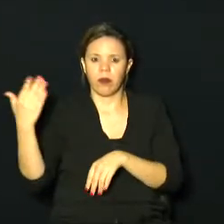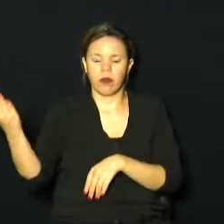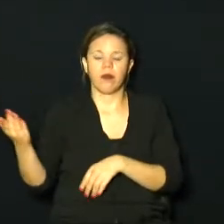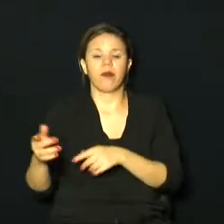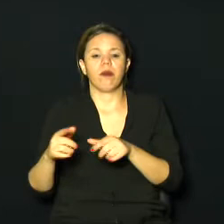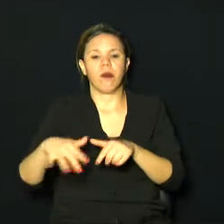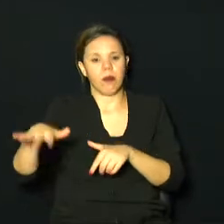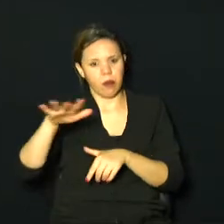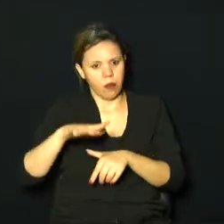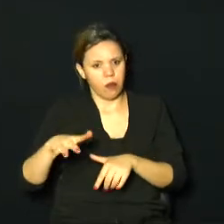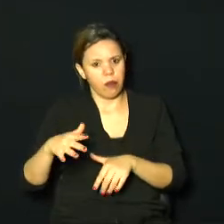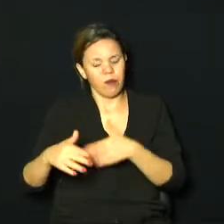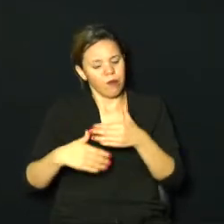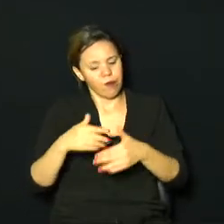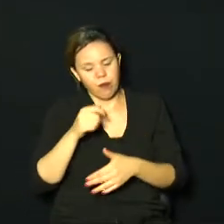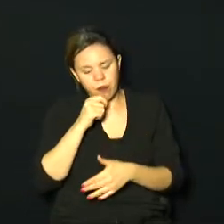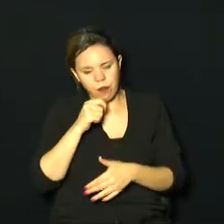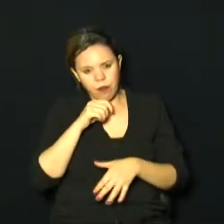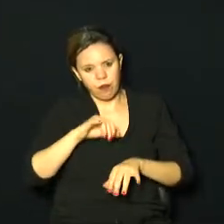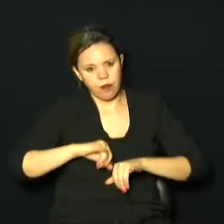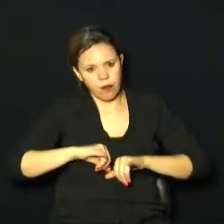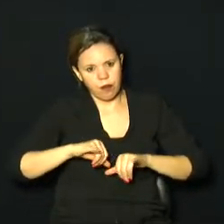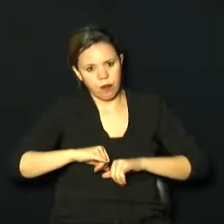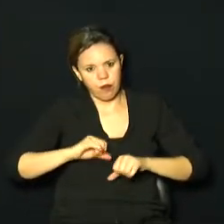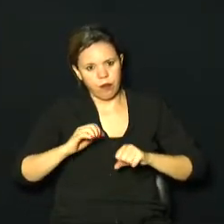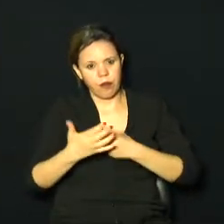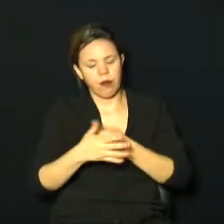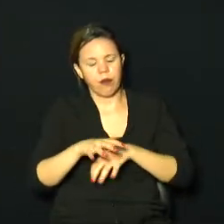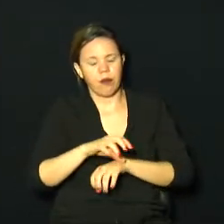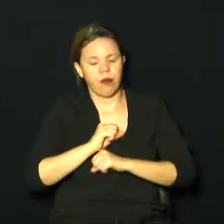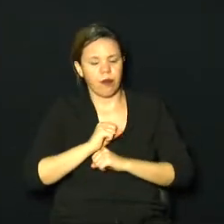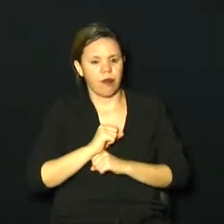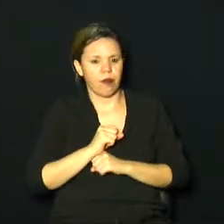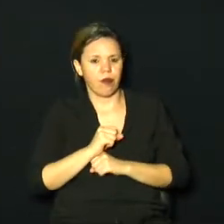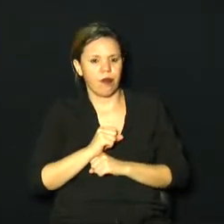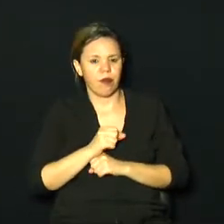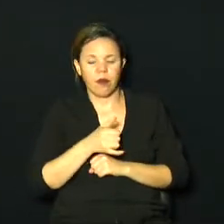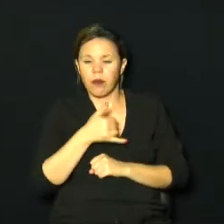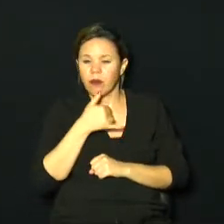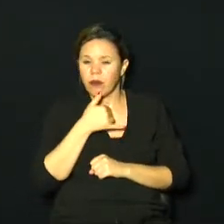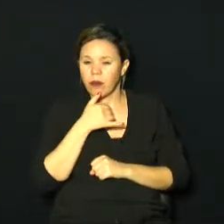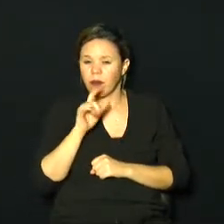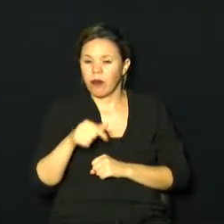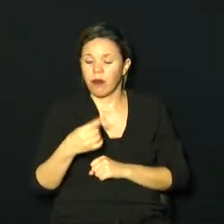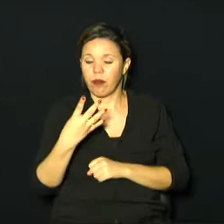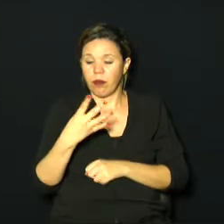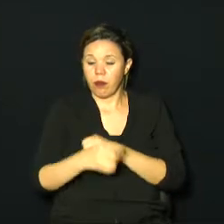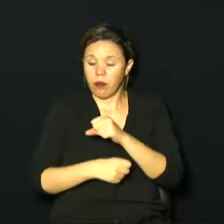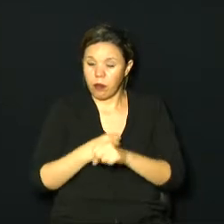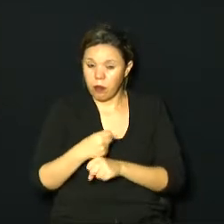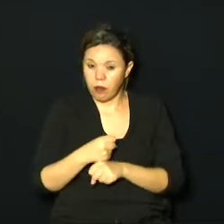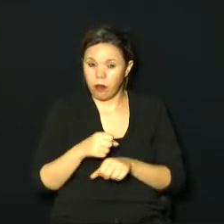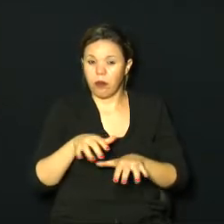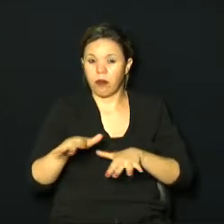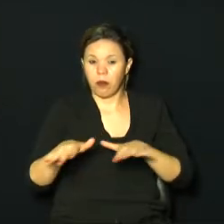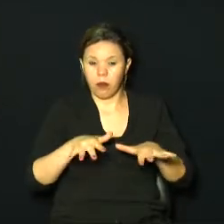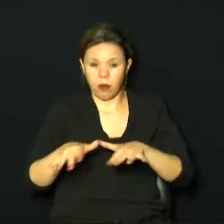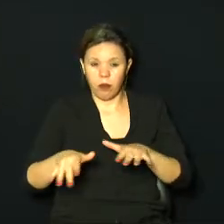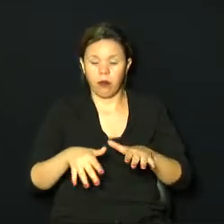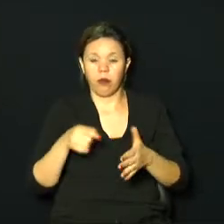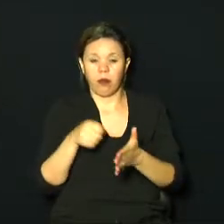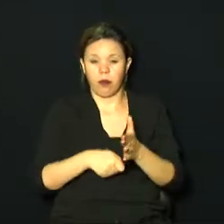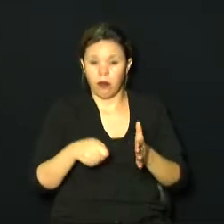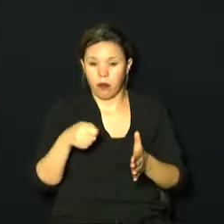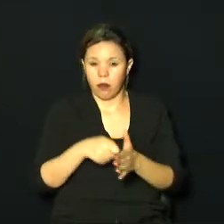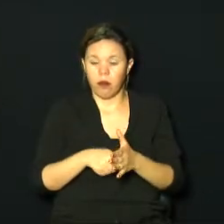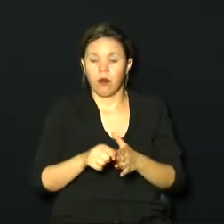esse processo. E é uma indignação, porque há 4 anos o movimento vem se